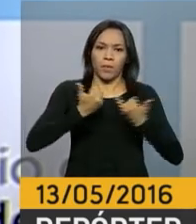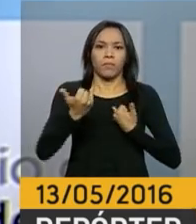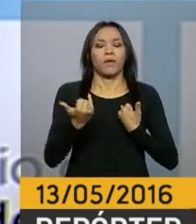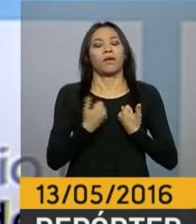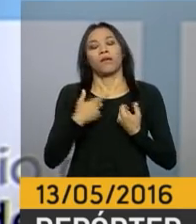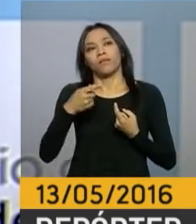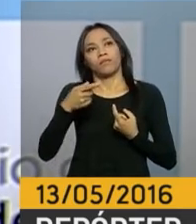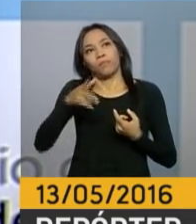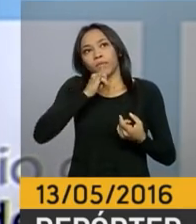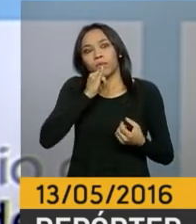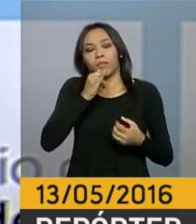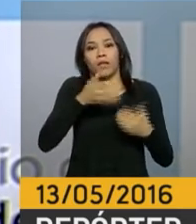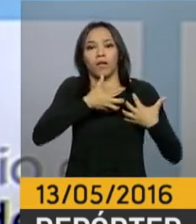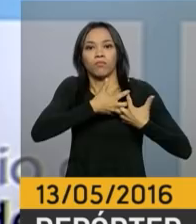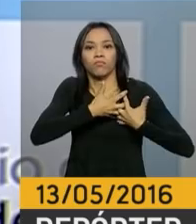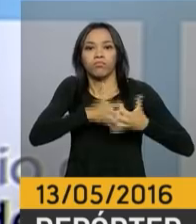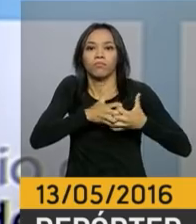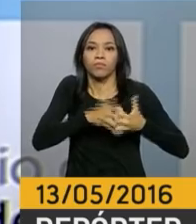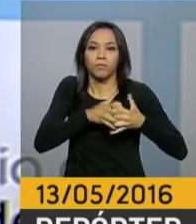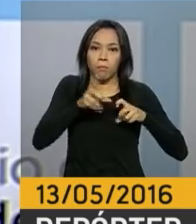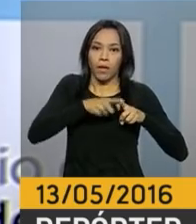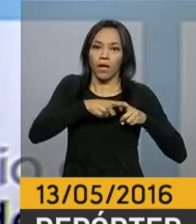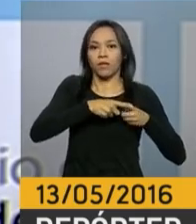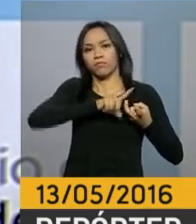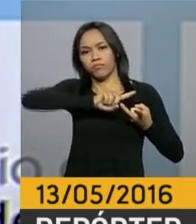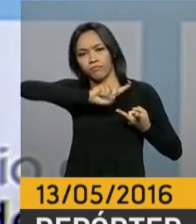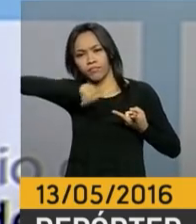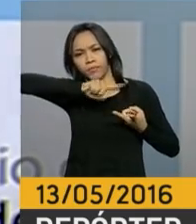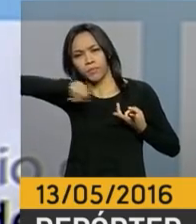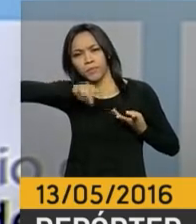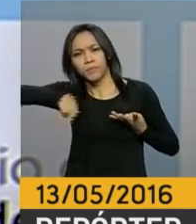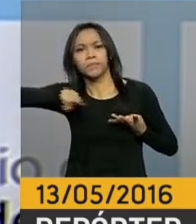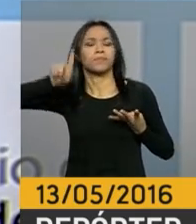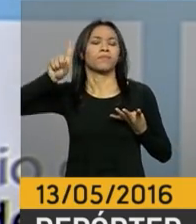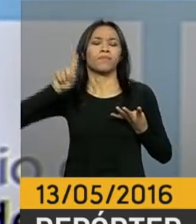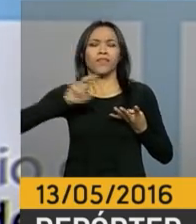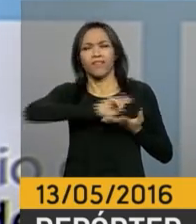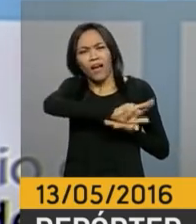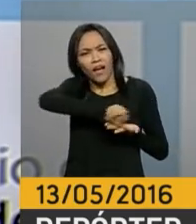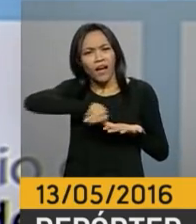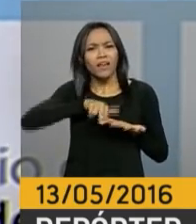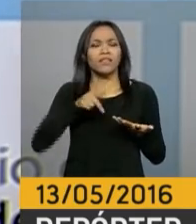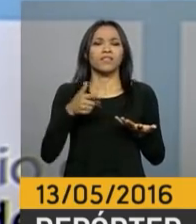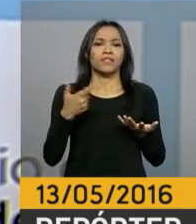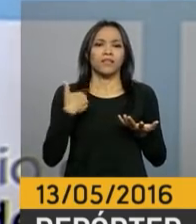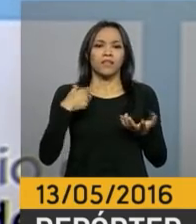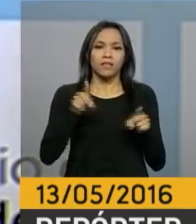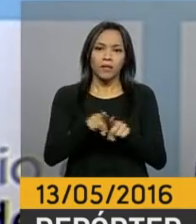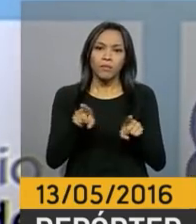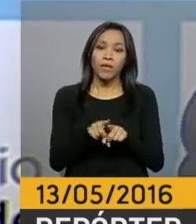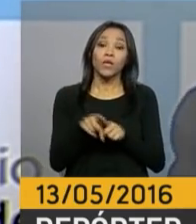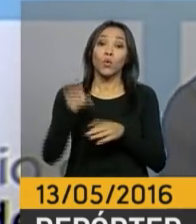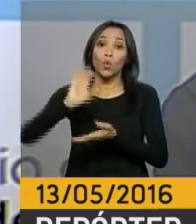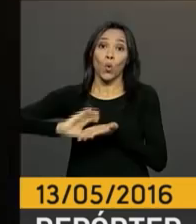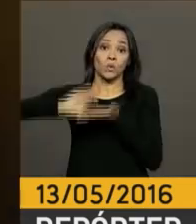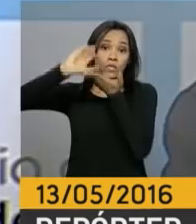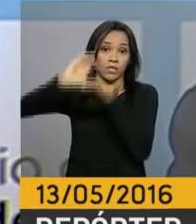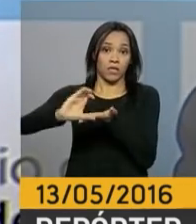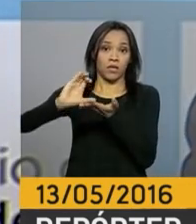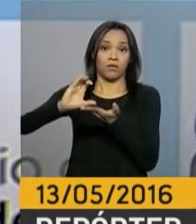cardiologia a Traumatologia a aperfeiçoar os protocolos que estão estabelecidos o Conselho Nacional de saúde o conselho